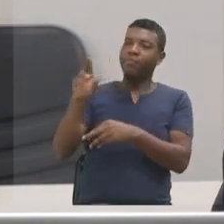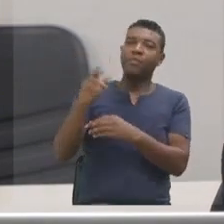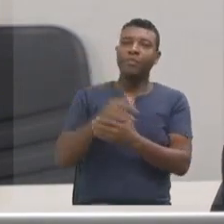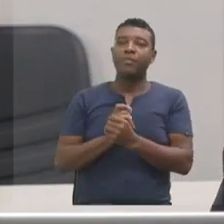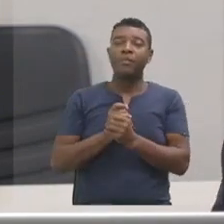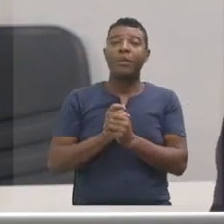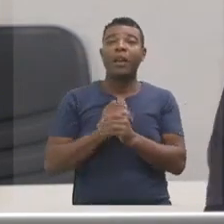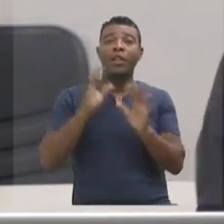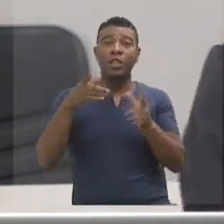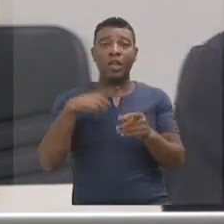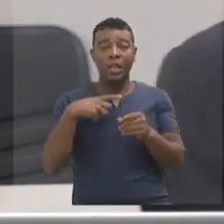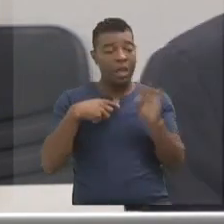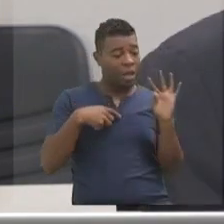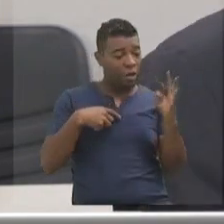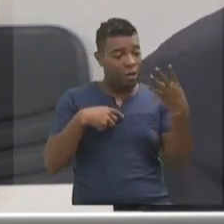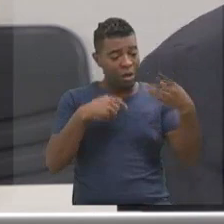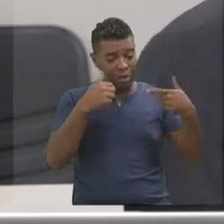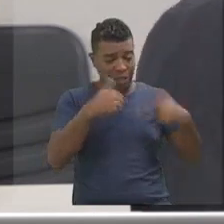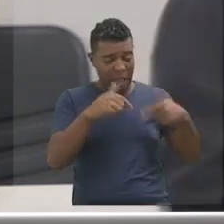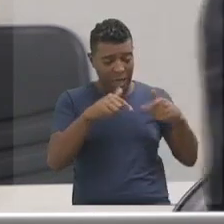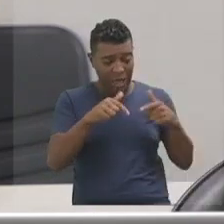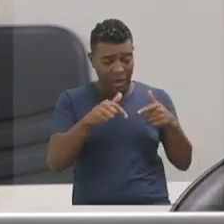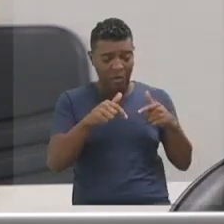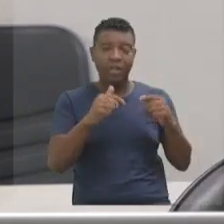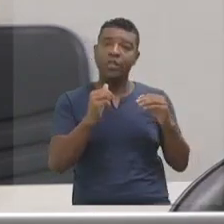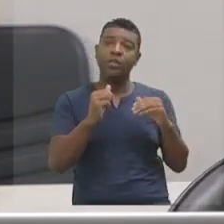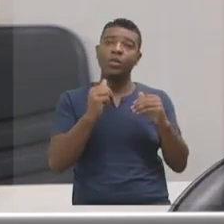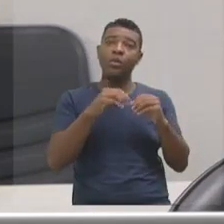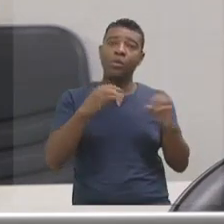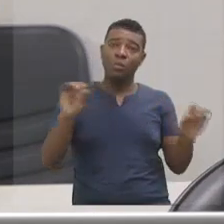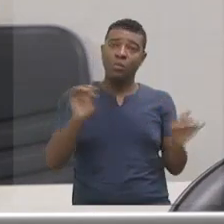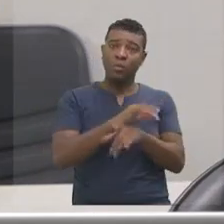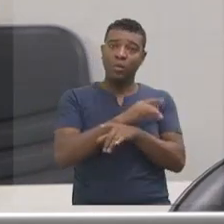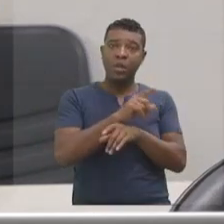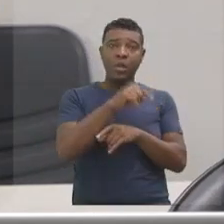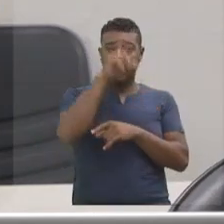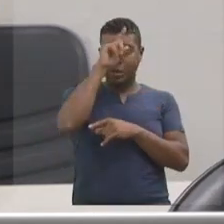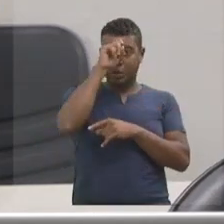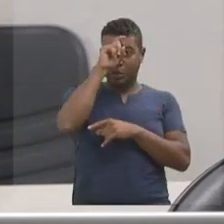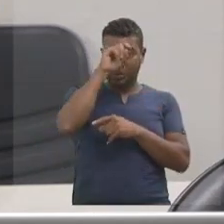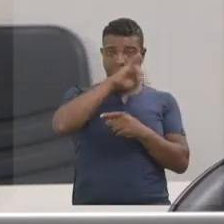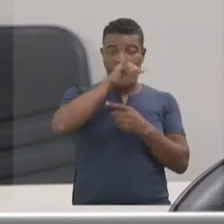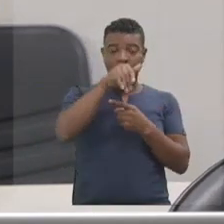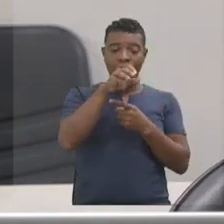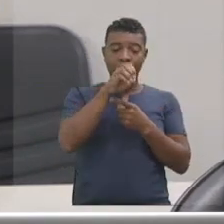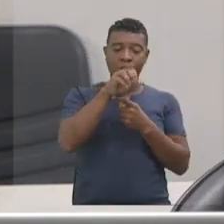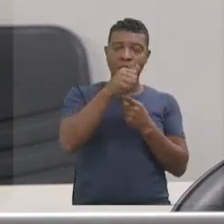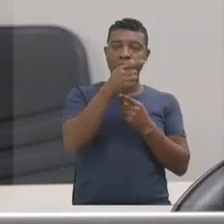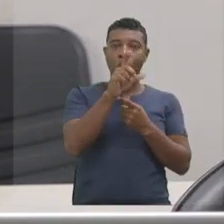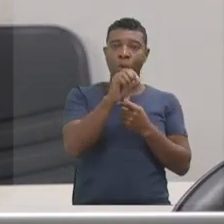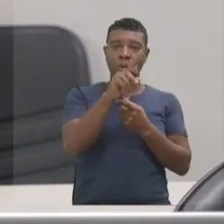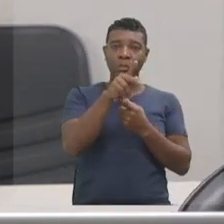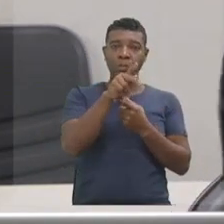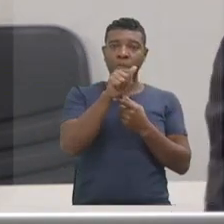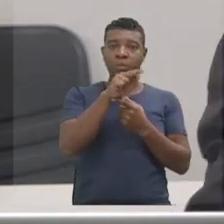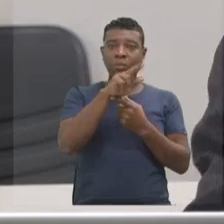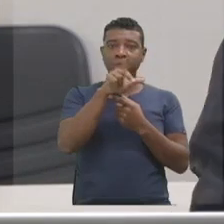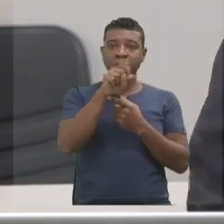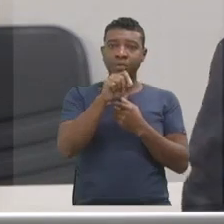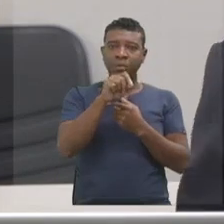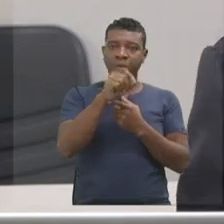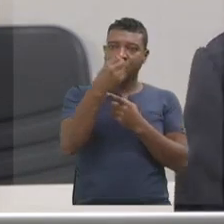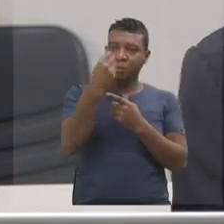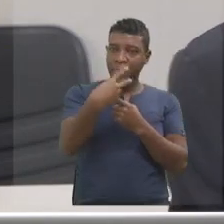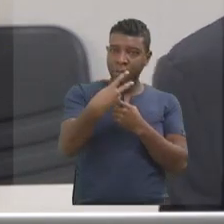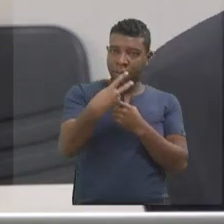habilitados de doenças raras em Minas Gerais João Paulo II em Belo Horizonte temos três né em Juiz de Fora e